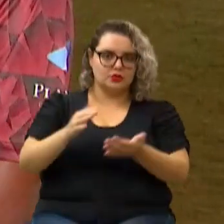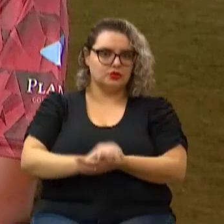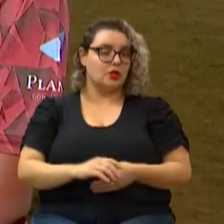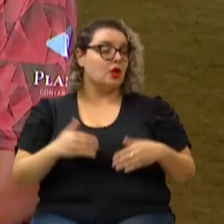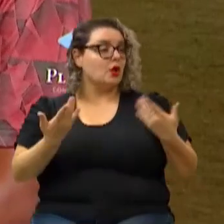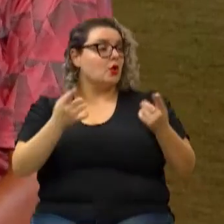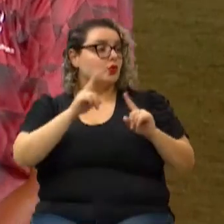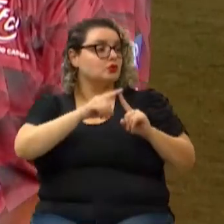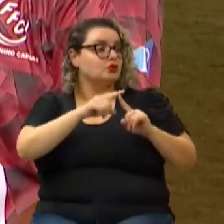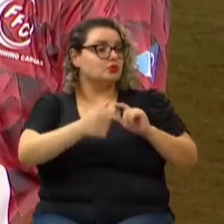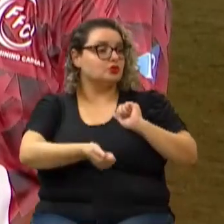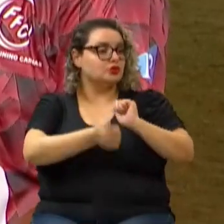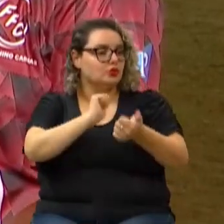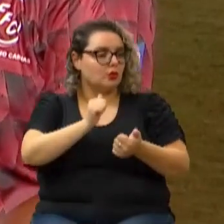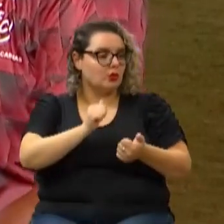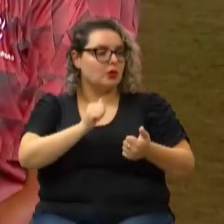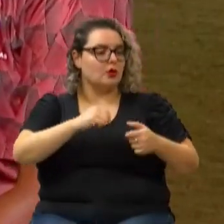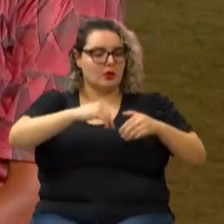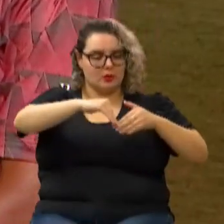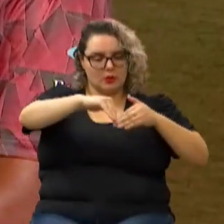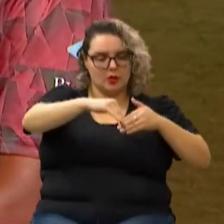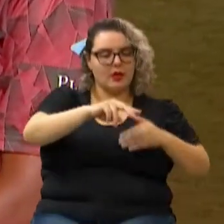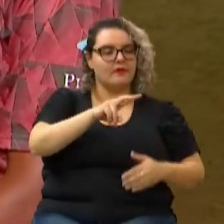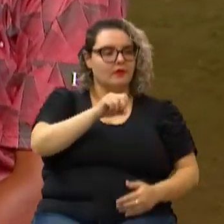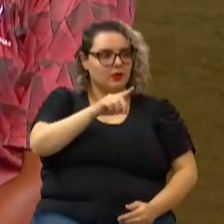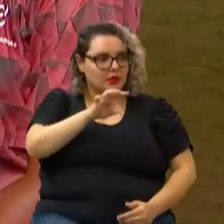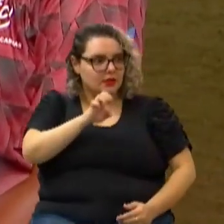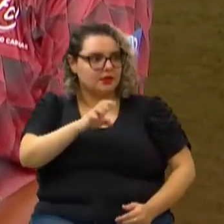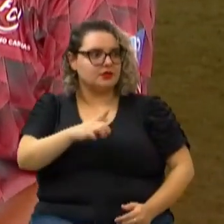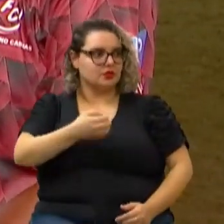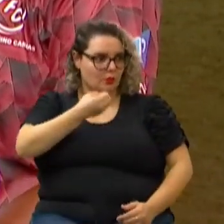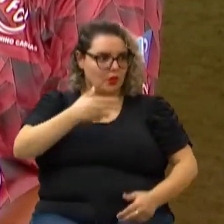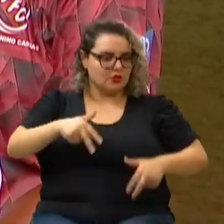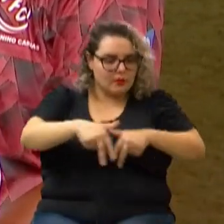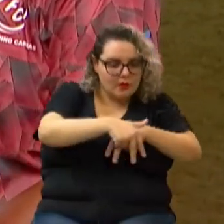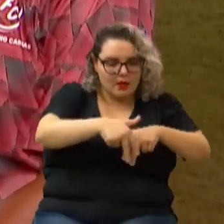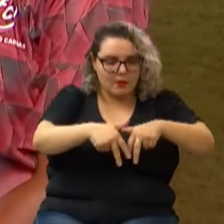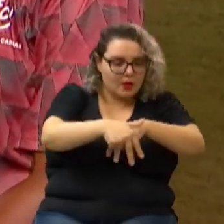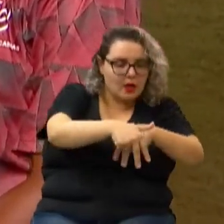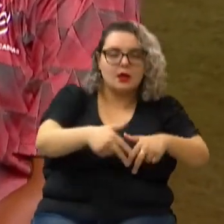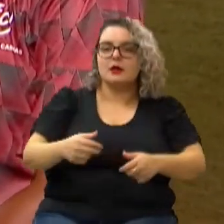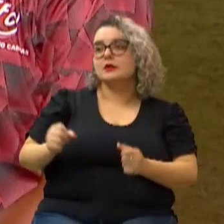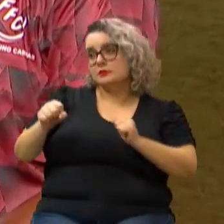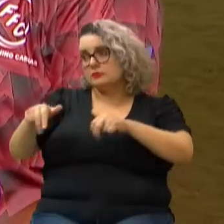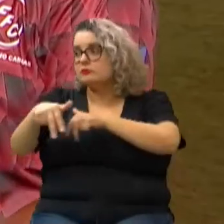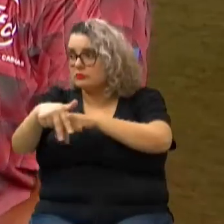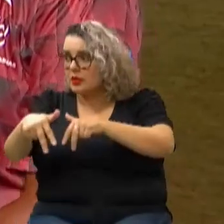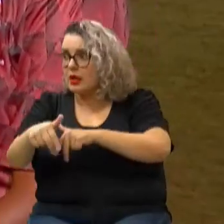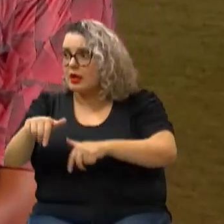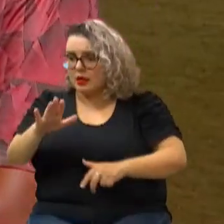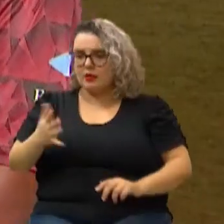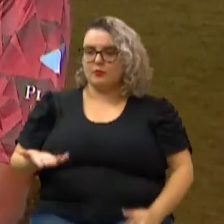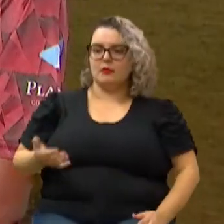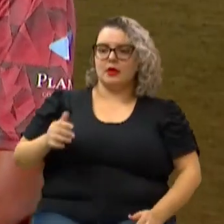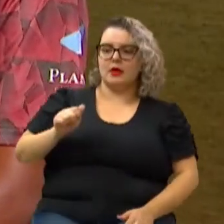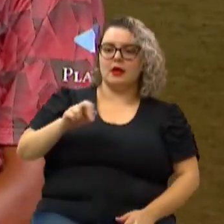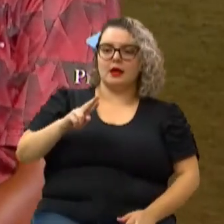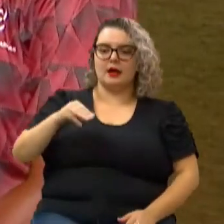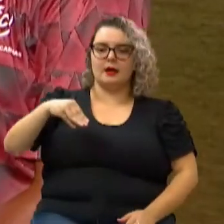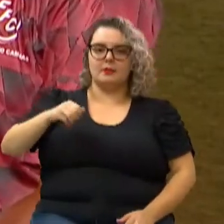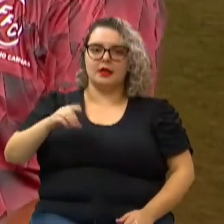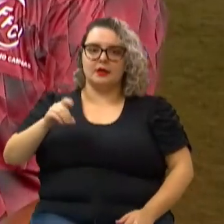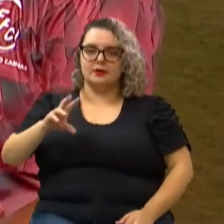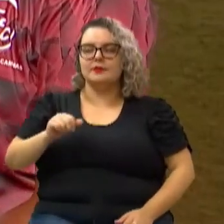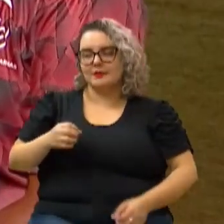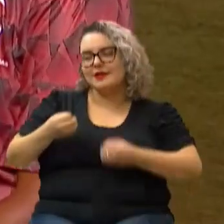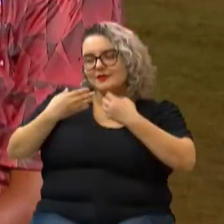feminino até hoje. Qual é o seu estilo de jogo? Você joga no meio campo, é volante, boa de marcação? Boa de marcação, mas sou mais da